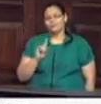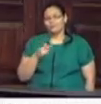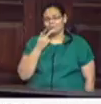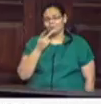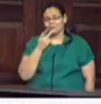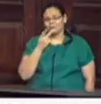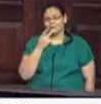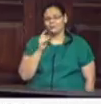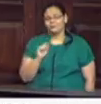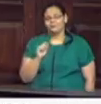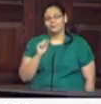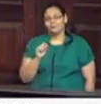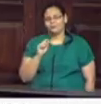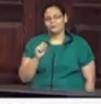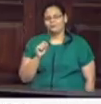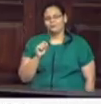acho